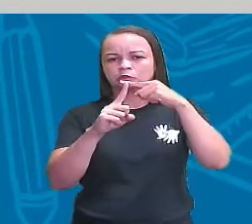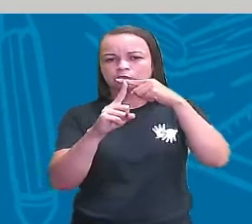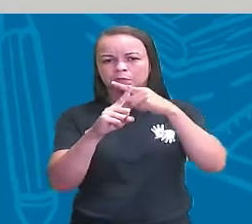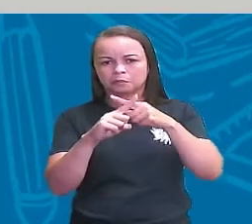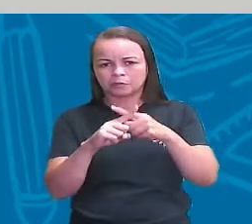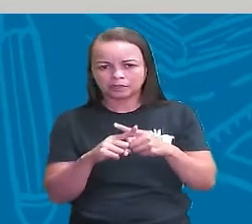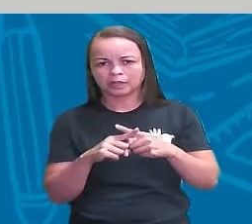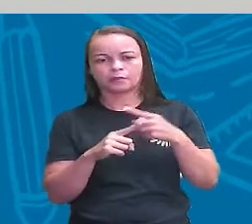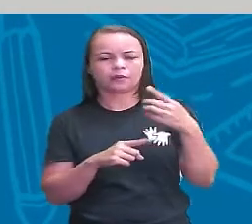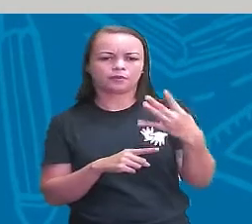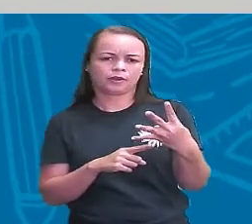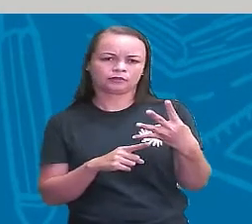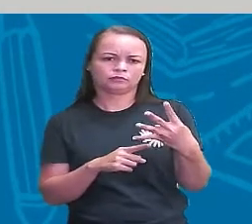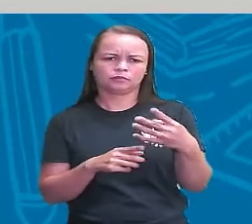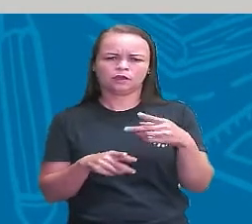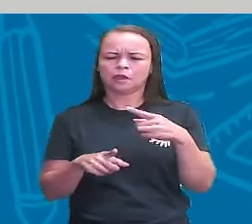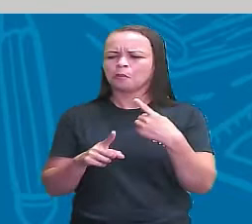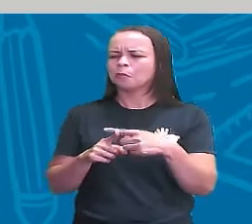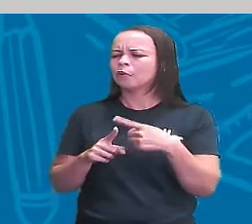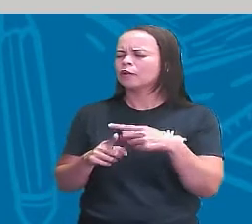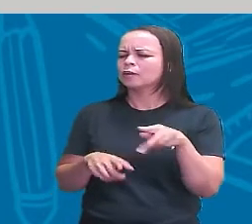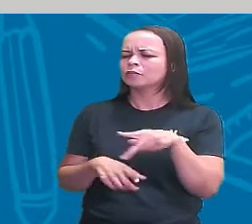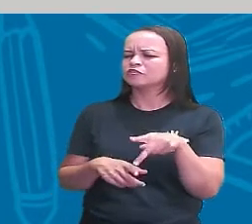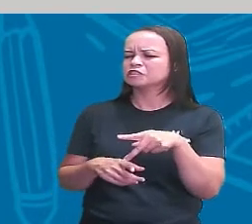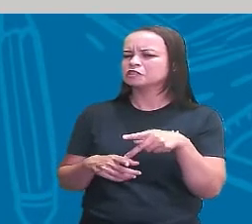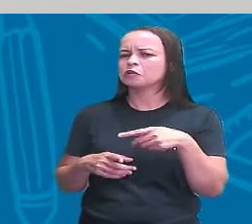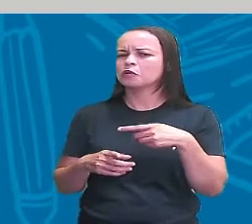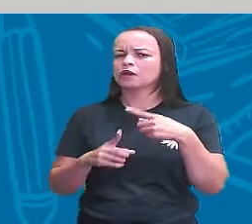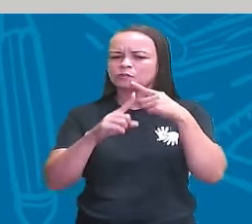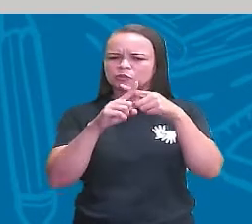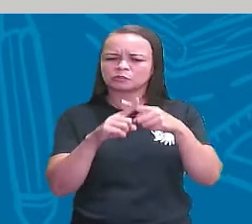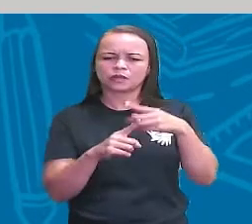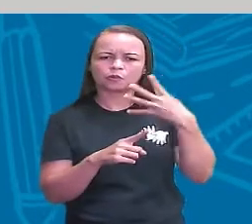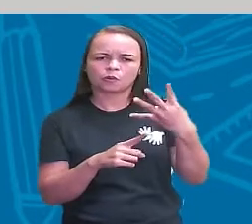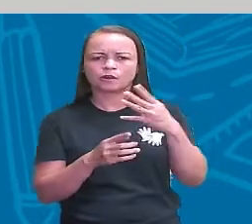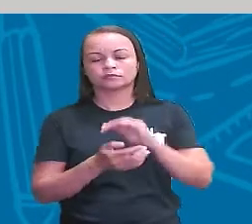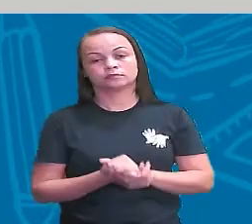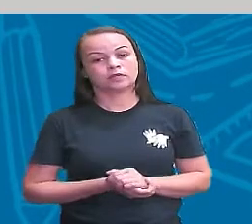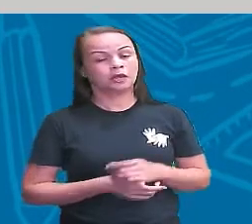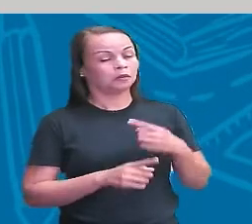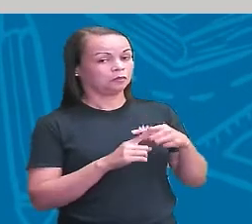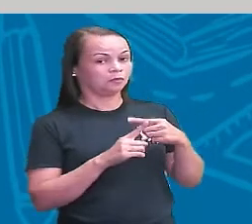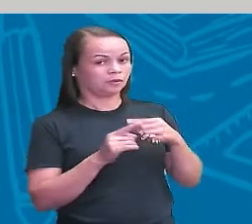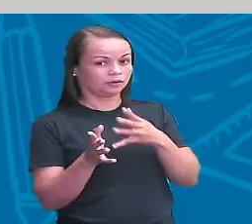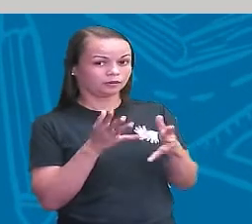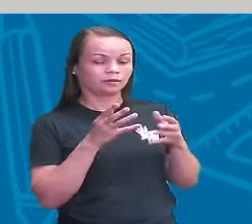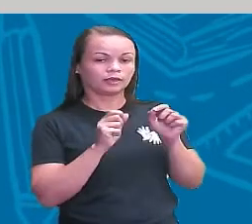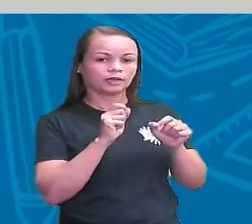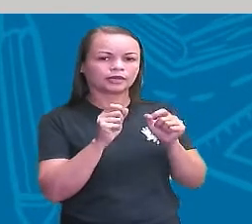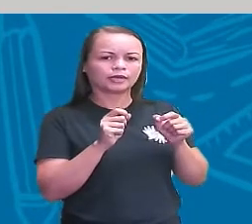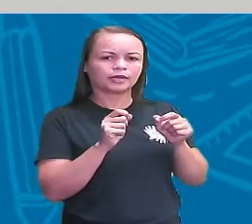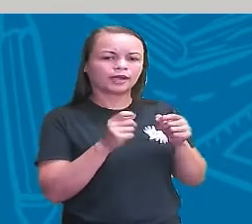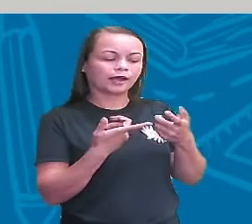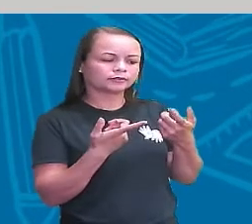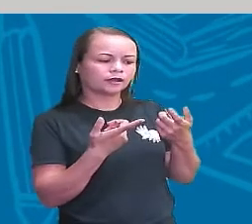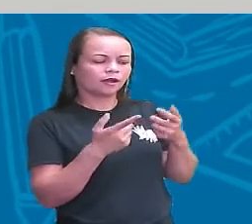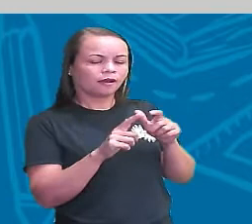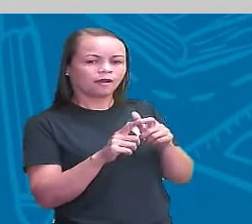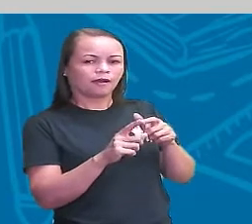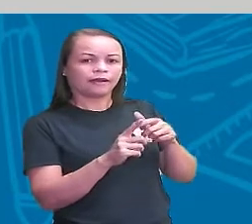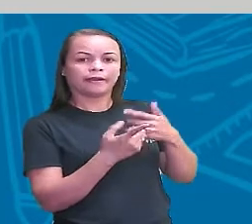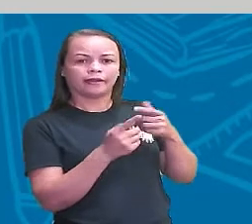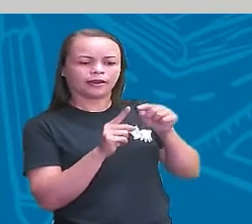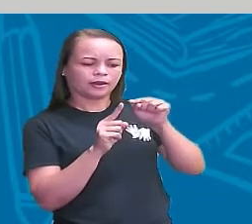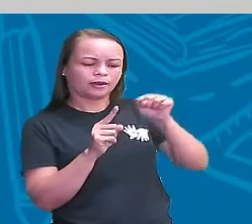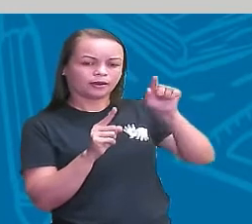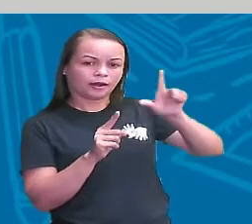professora, você vai multiplicar por 4? Porque vamos supor o seguinte. Pegando o exemplo anterior, que eu disse, vamos supor que cada lado meu equivale a